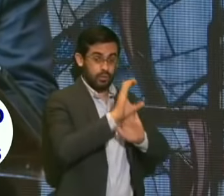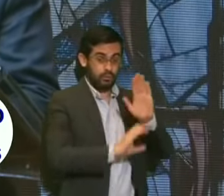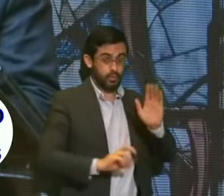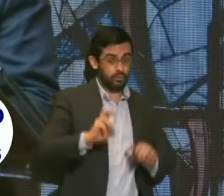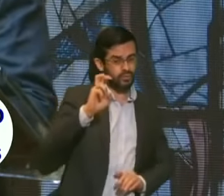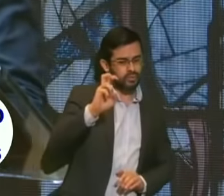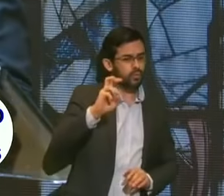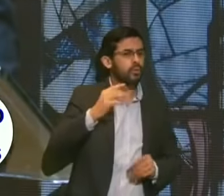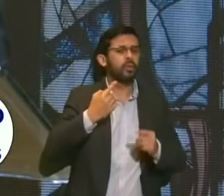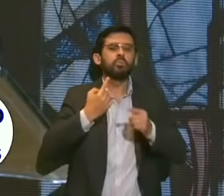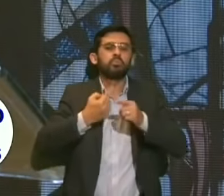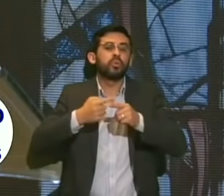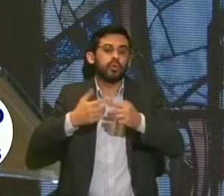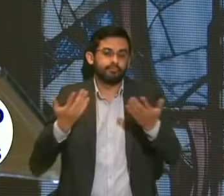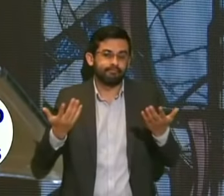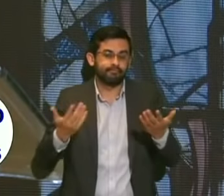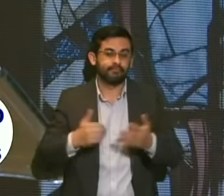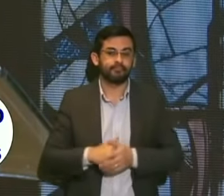5. Por quê?